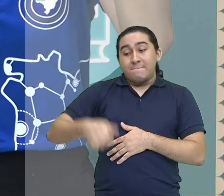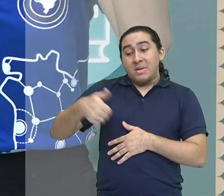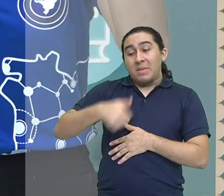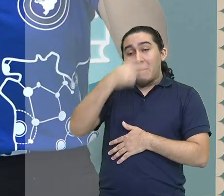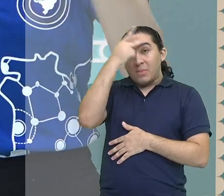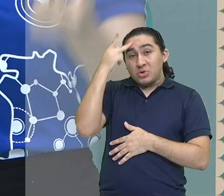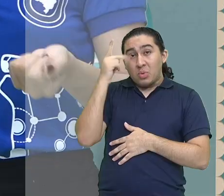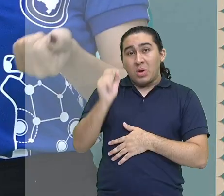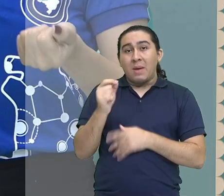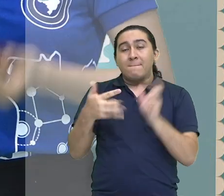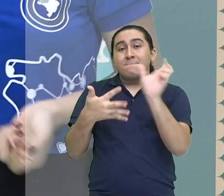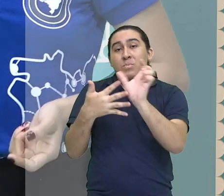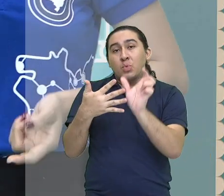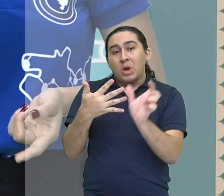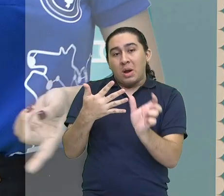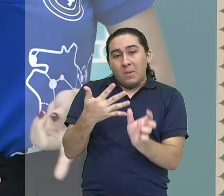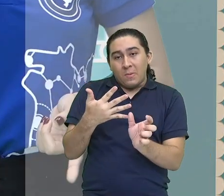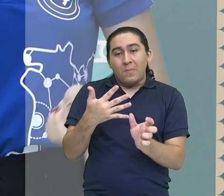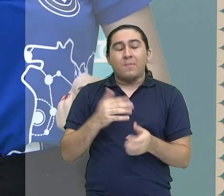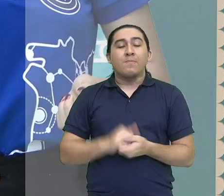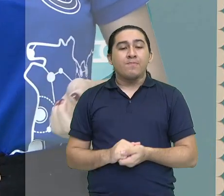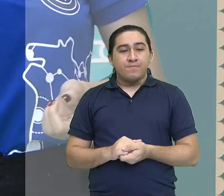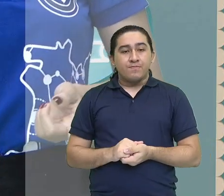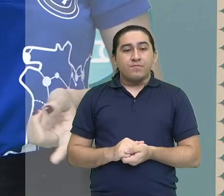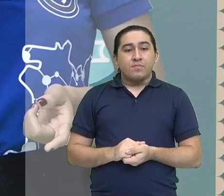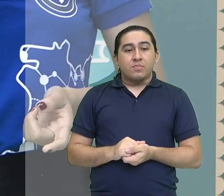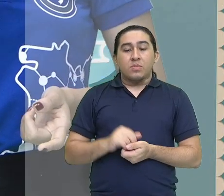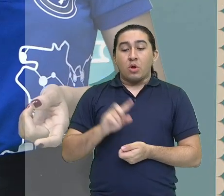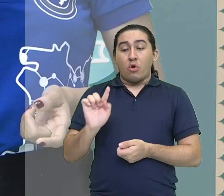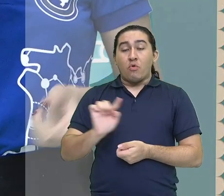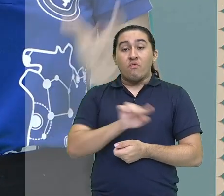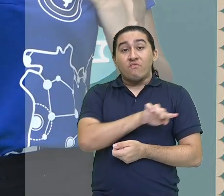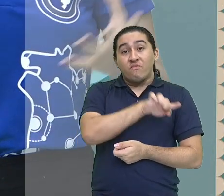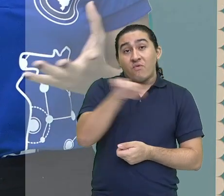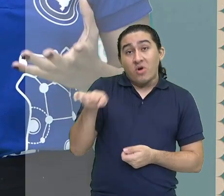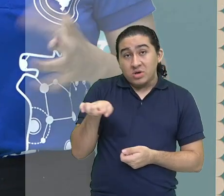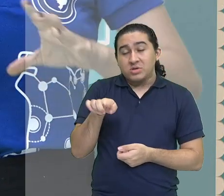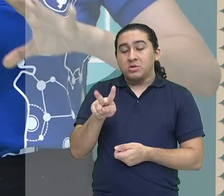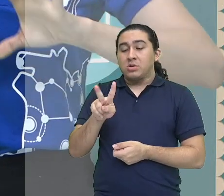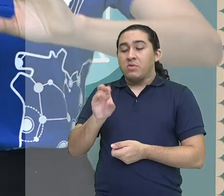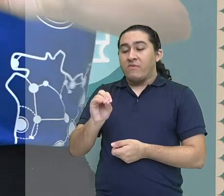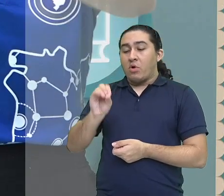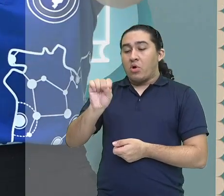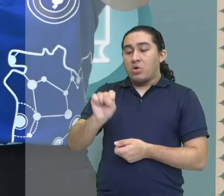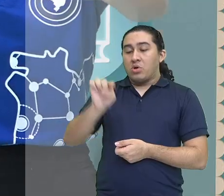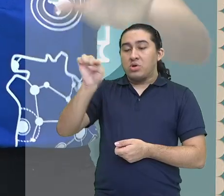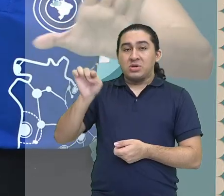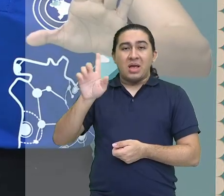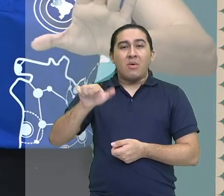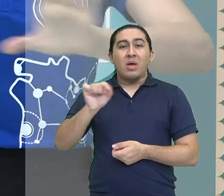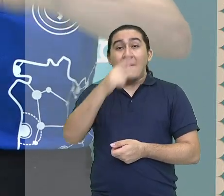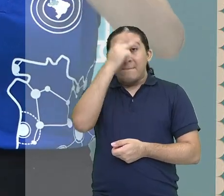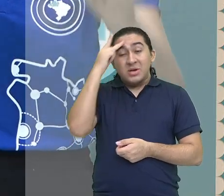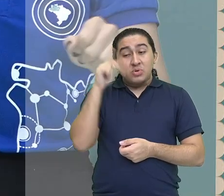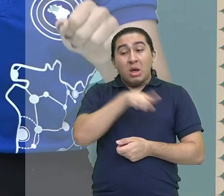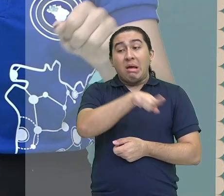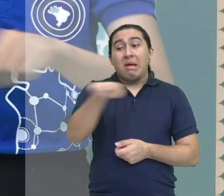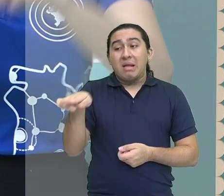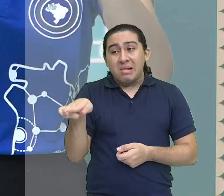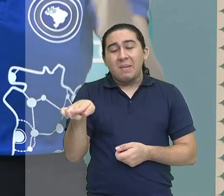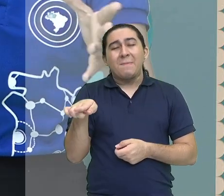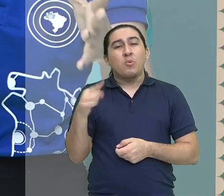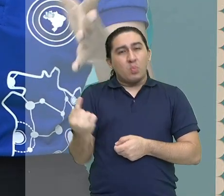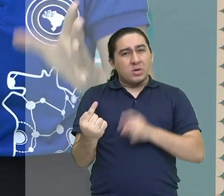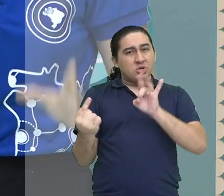do plural. Vós amastes. Agora, são as pessoas lá. E não é só